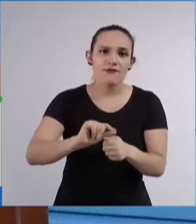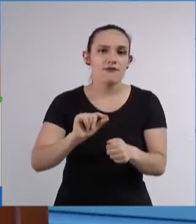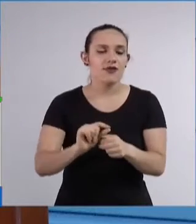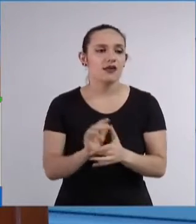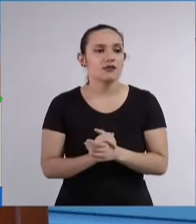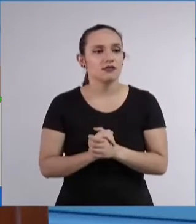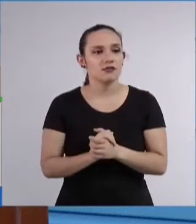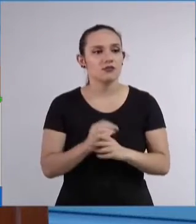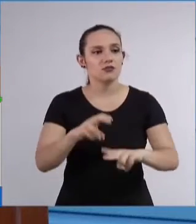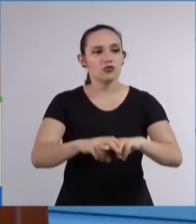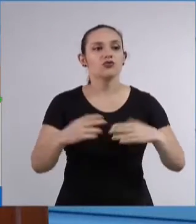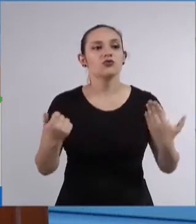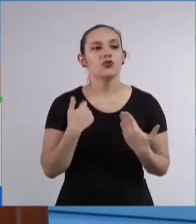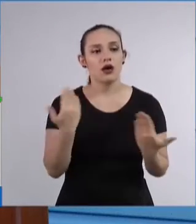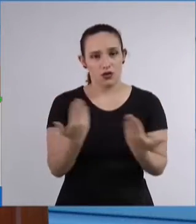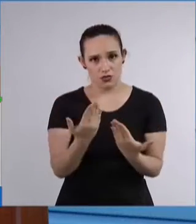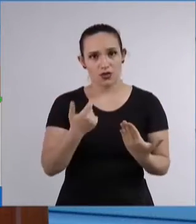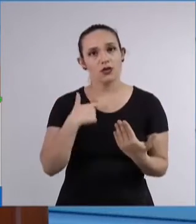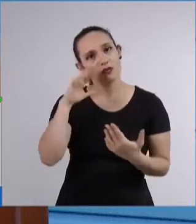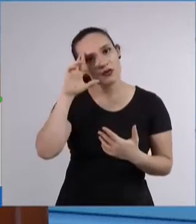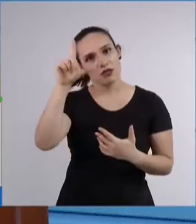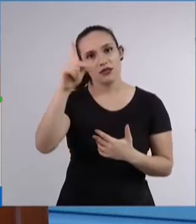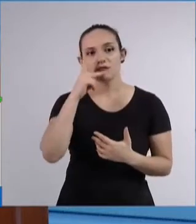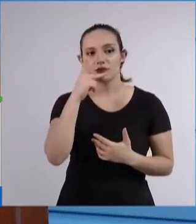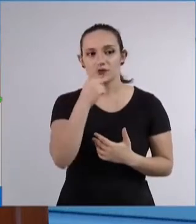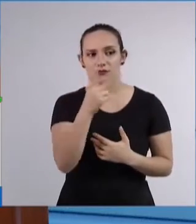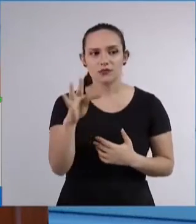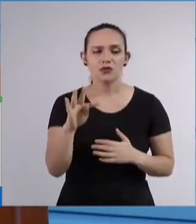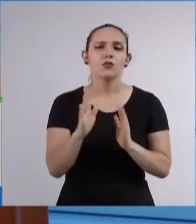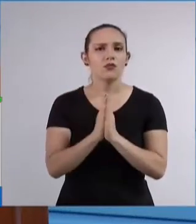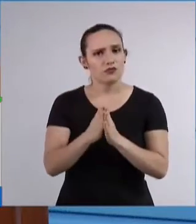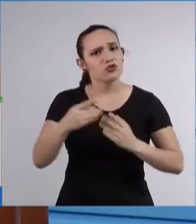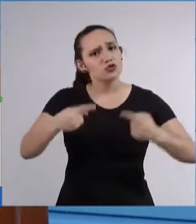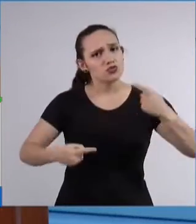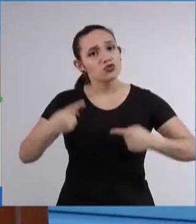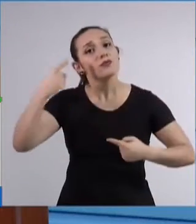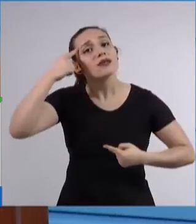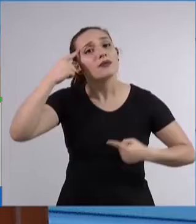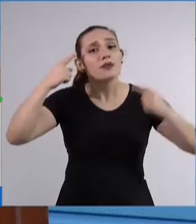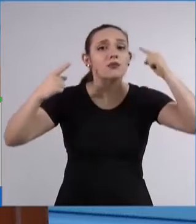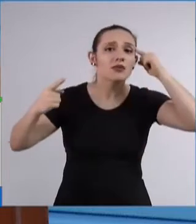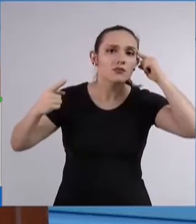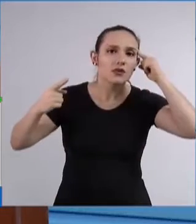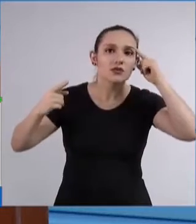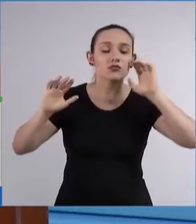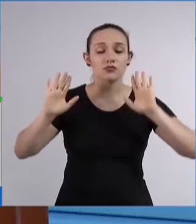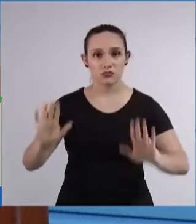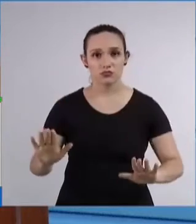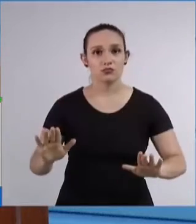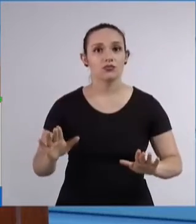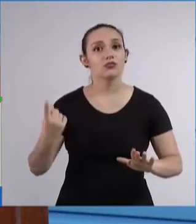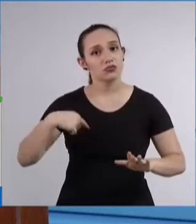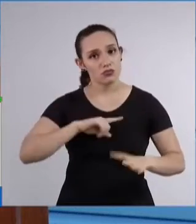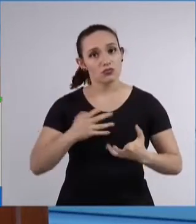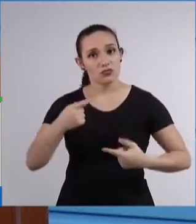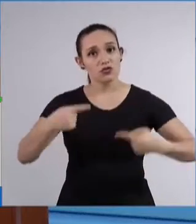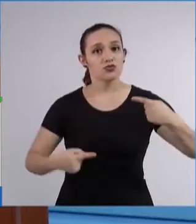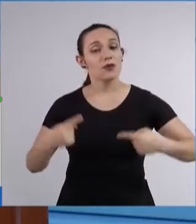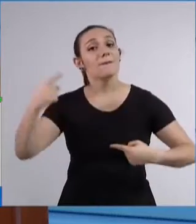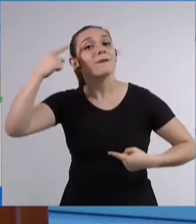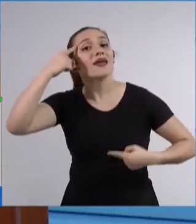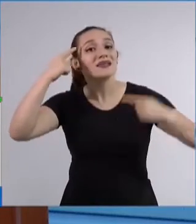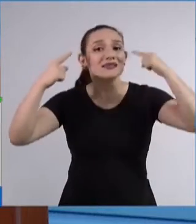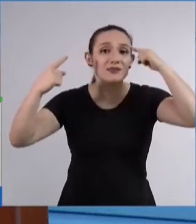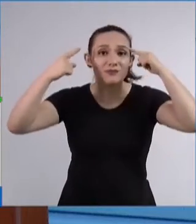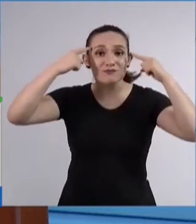essa concepção, como líder do Partido dos Trabalhadores, que digo, vamos fazer a discussão de ideias, porque nós estamos querendo discutir